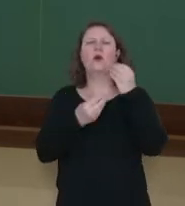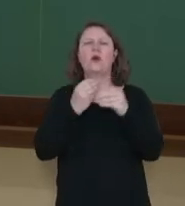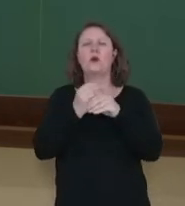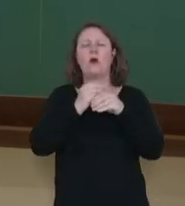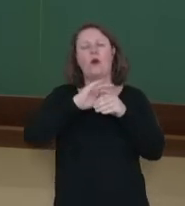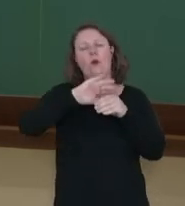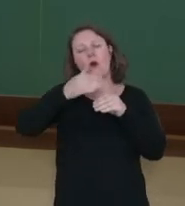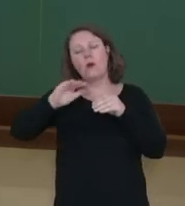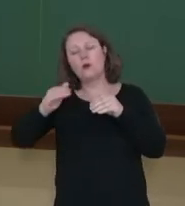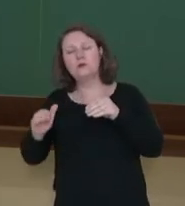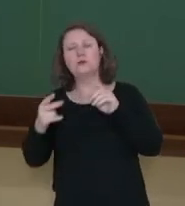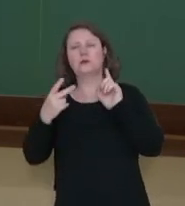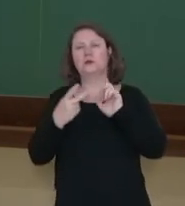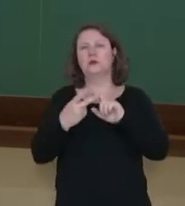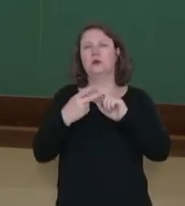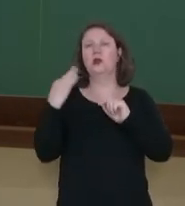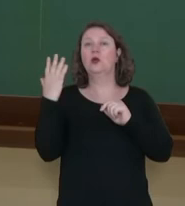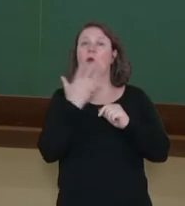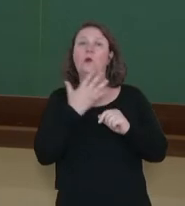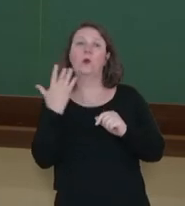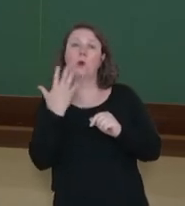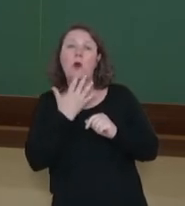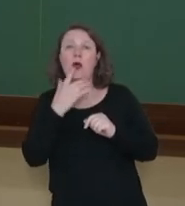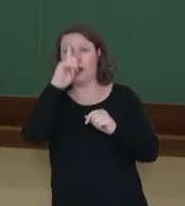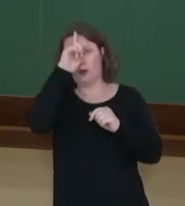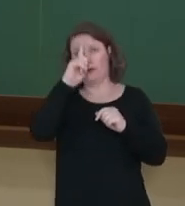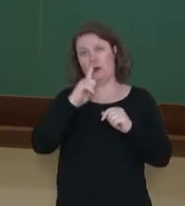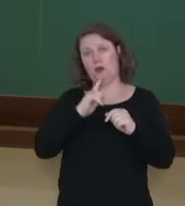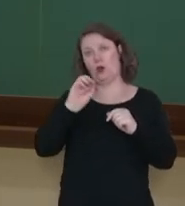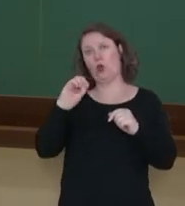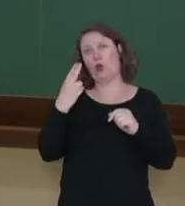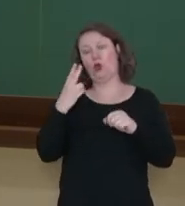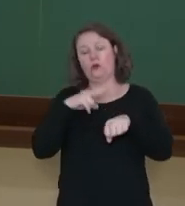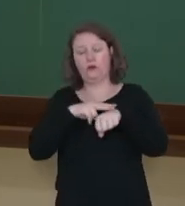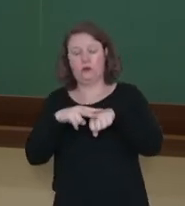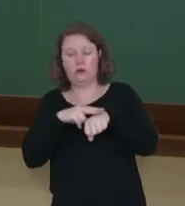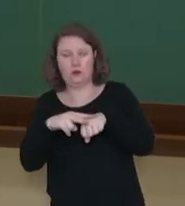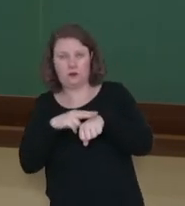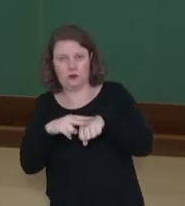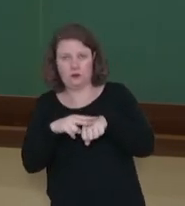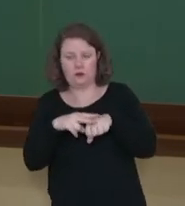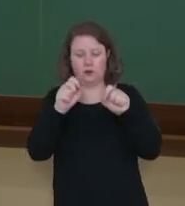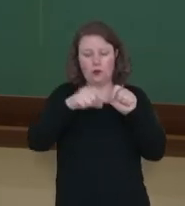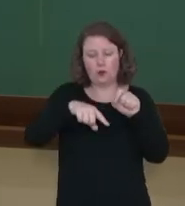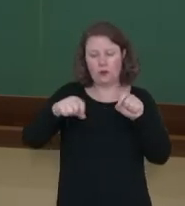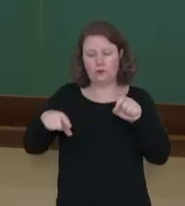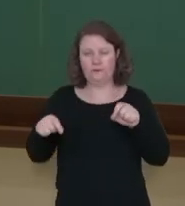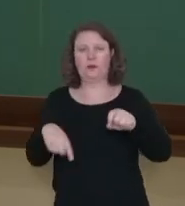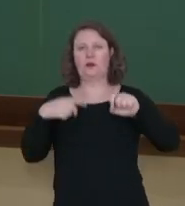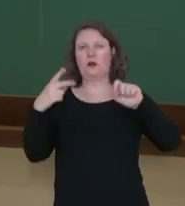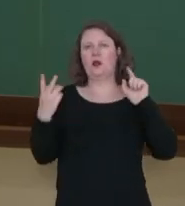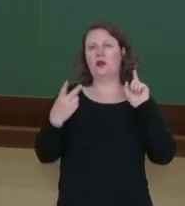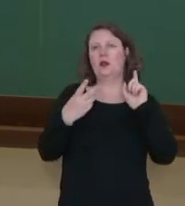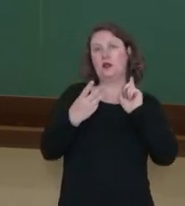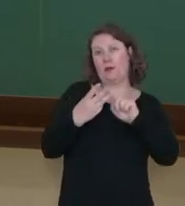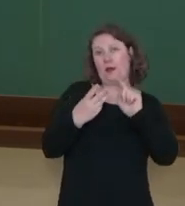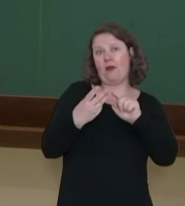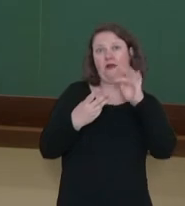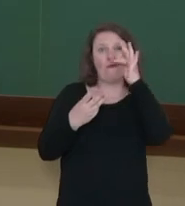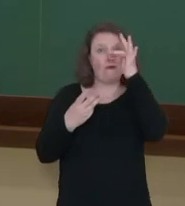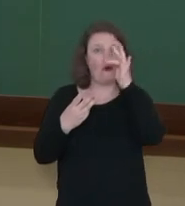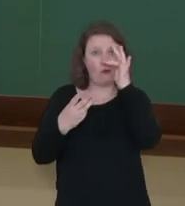ondulada. Cor da semente, amarela ou verde. Cor da flor, púrpura